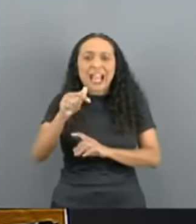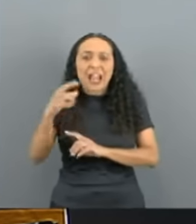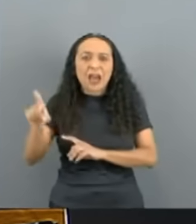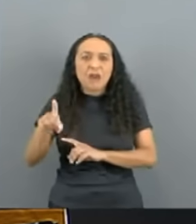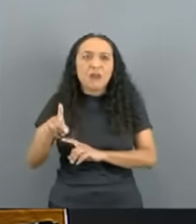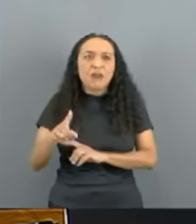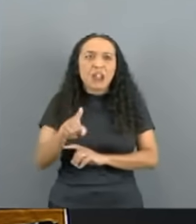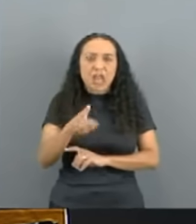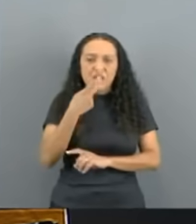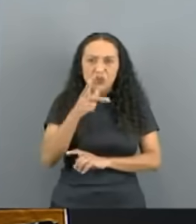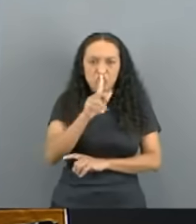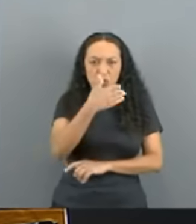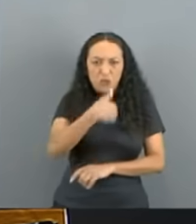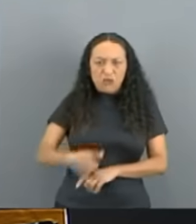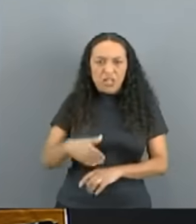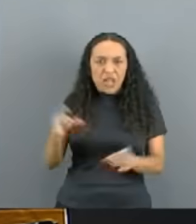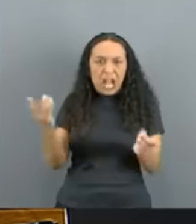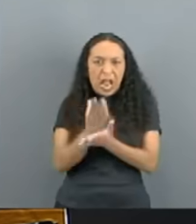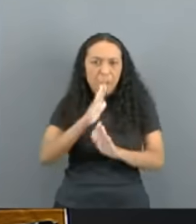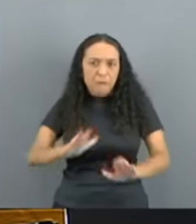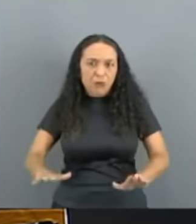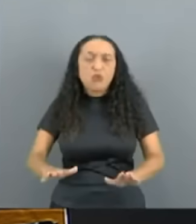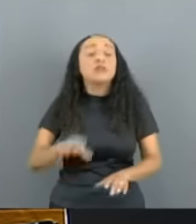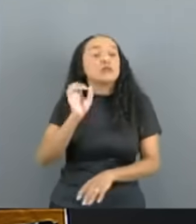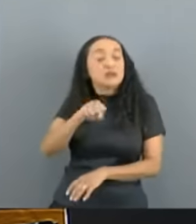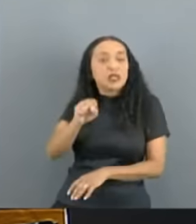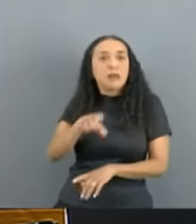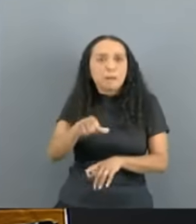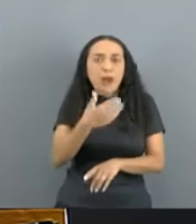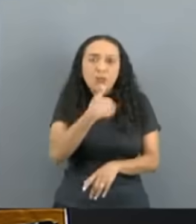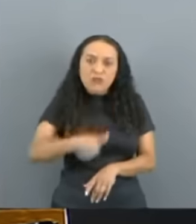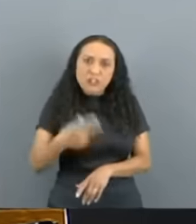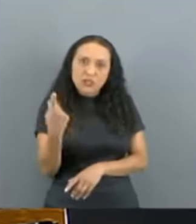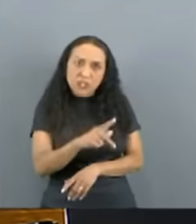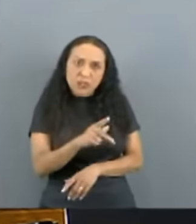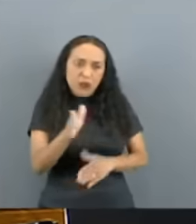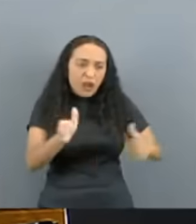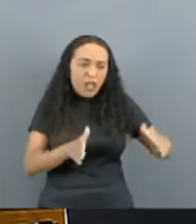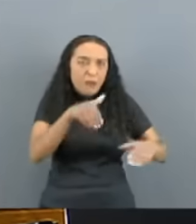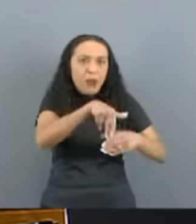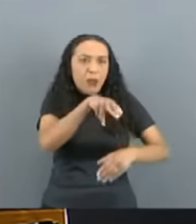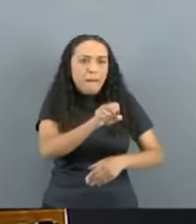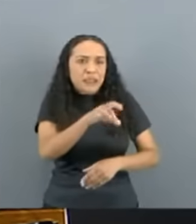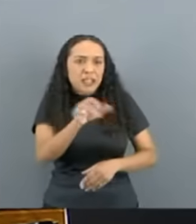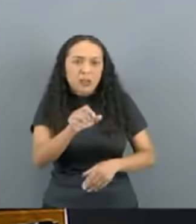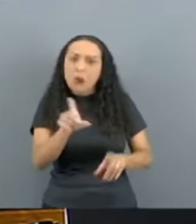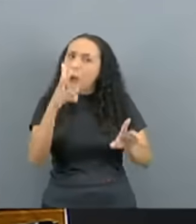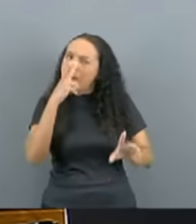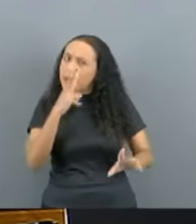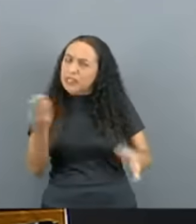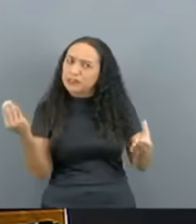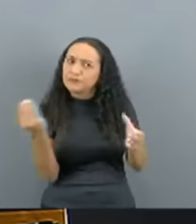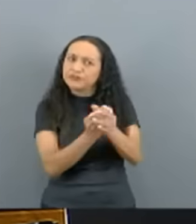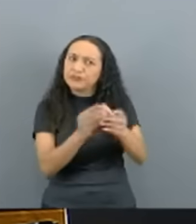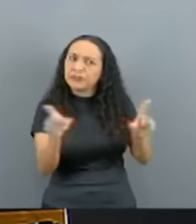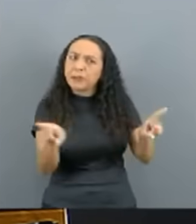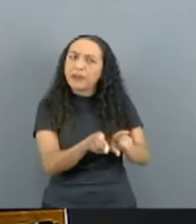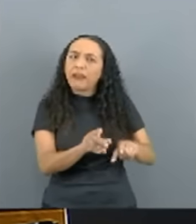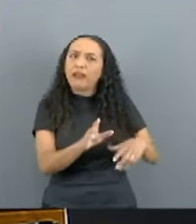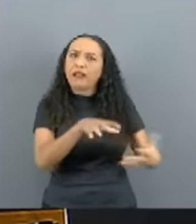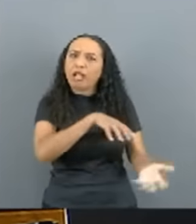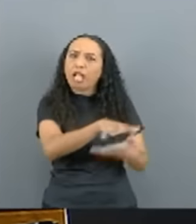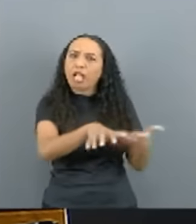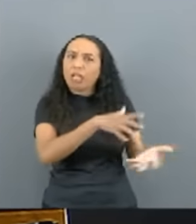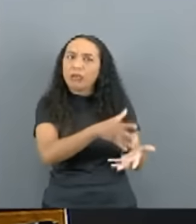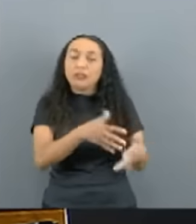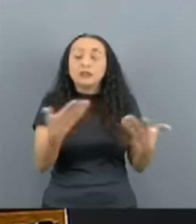seu governo acabou com essa farra. Acabou mesmo. Mas o seu governo no Mensalão, no Petrolão, parece que fez parte dessa farra. Então a